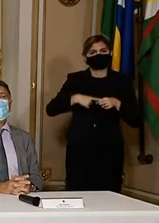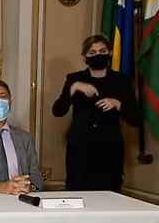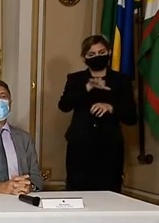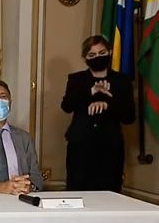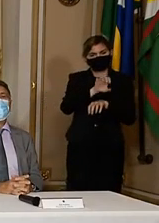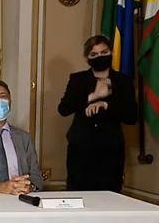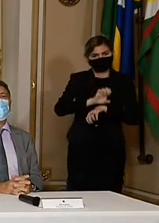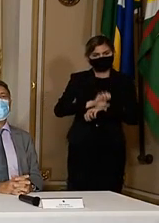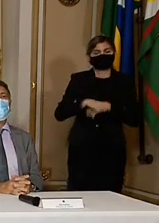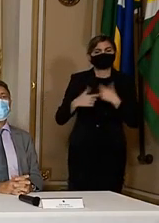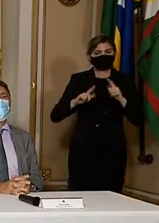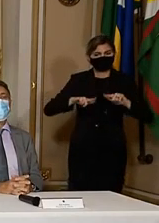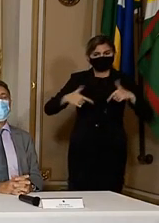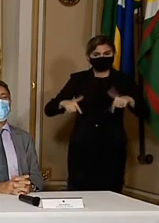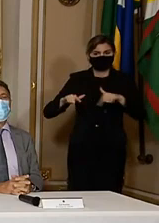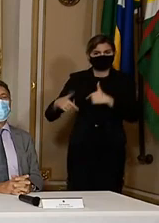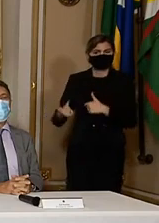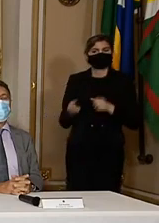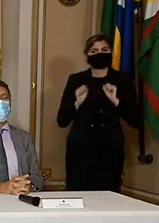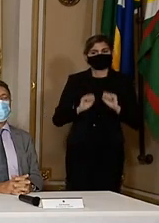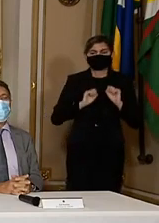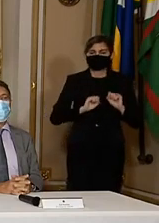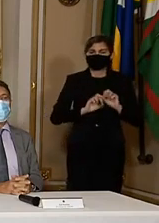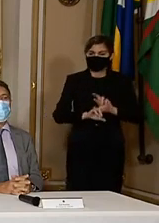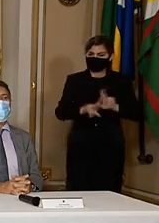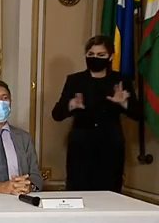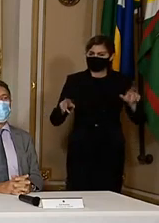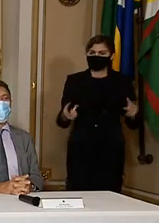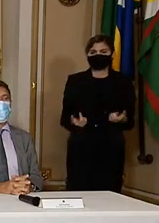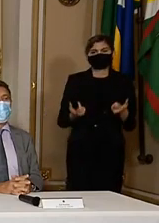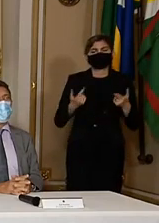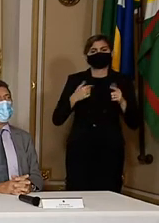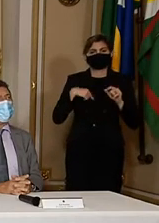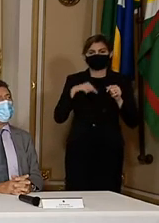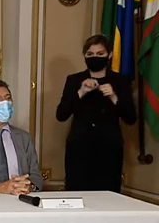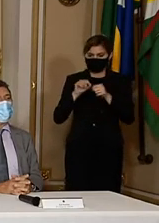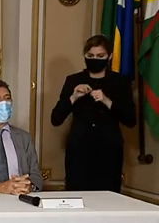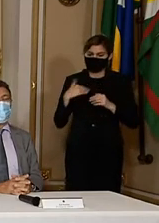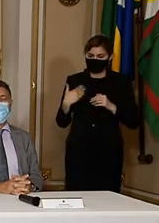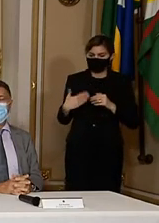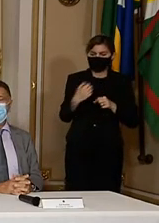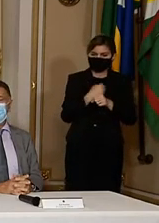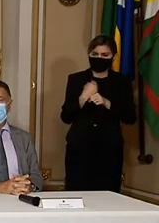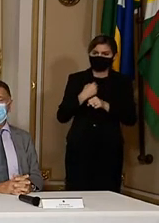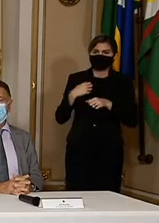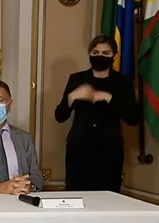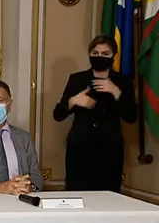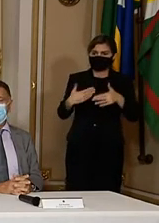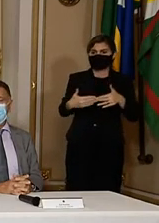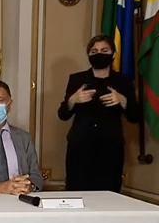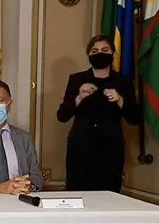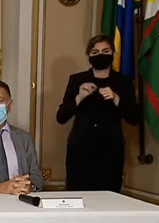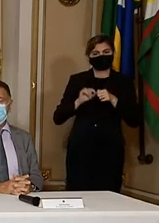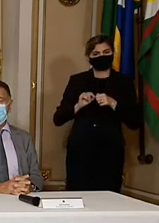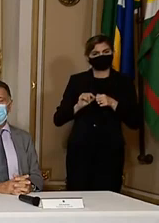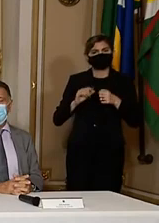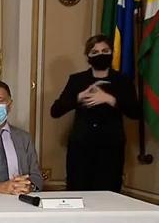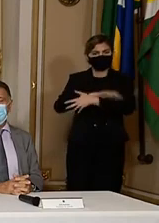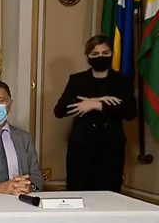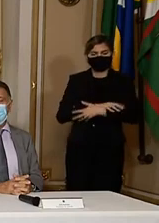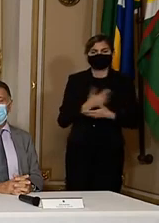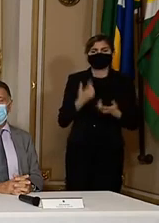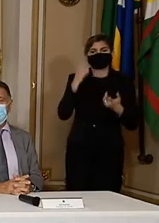dentre estas ações podemos enumerar as seguintes obras em andamento executadas através de